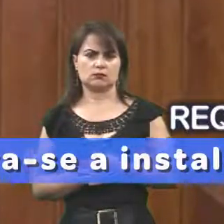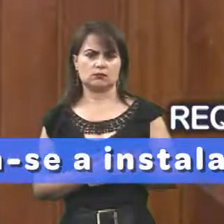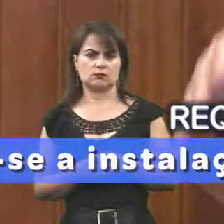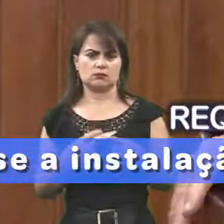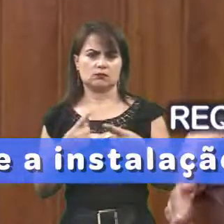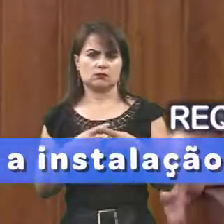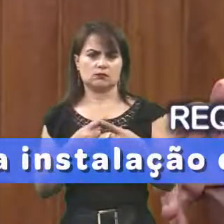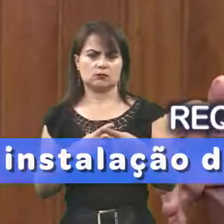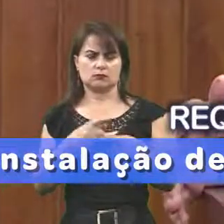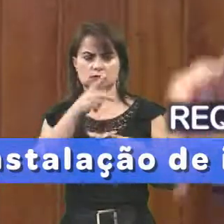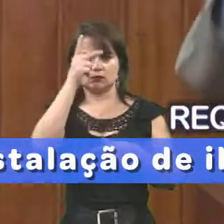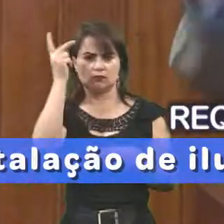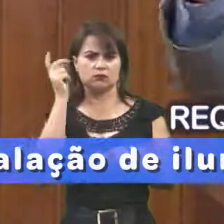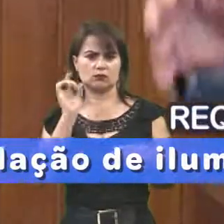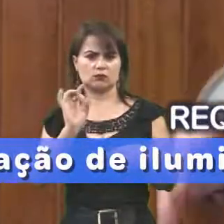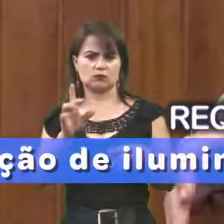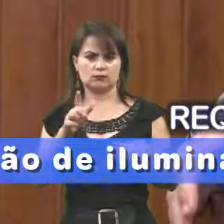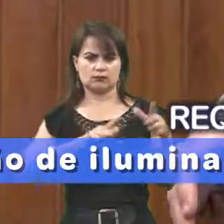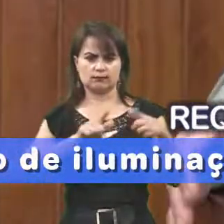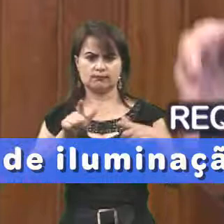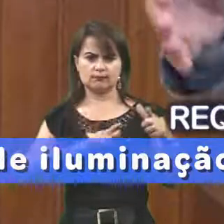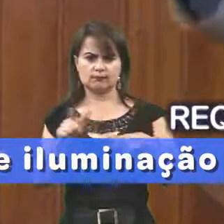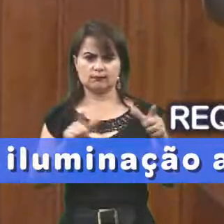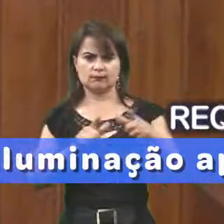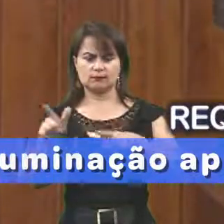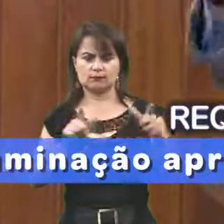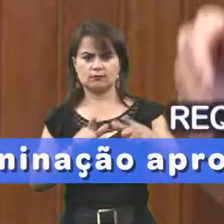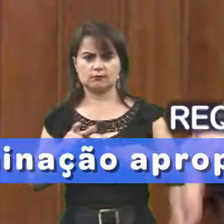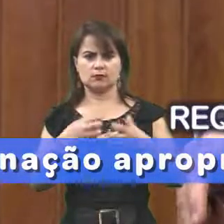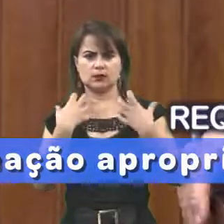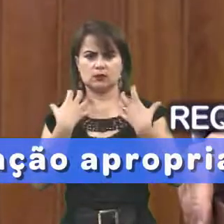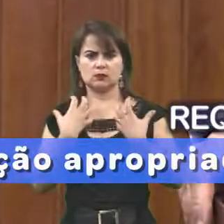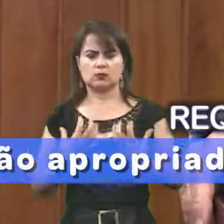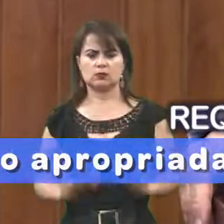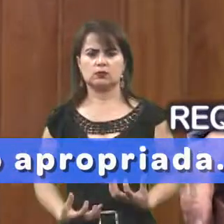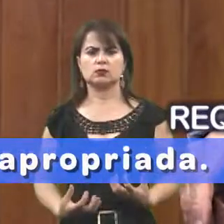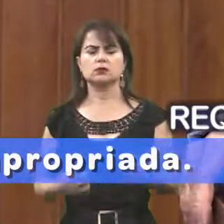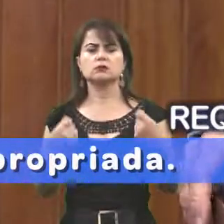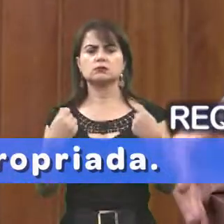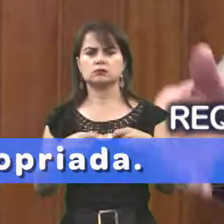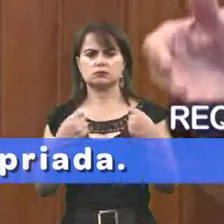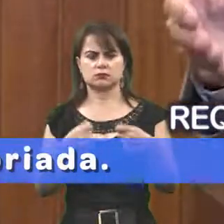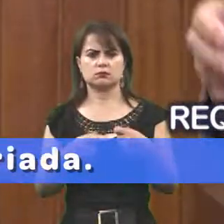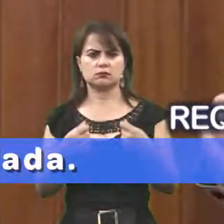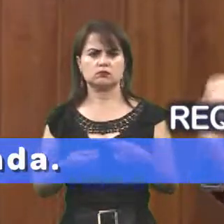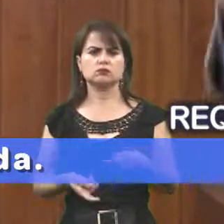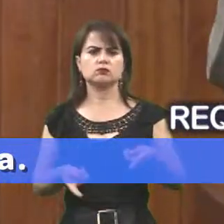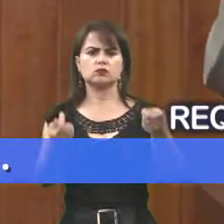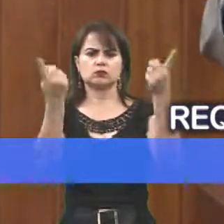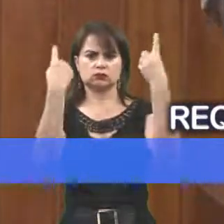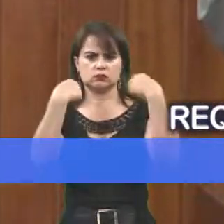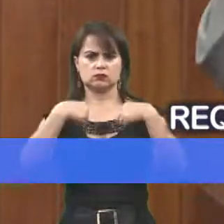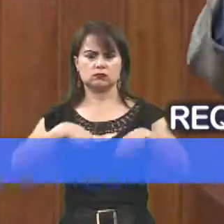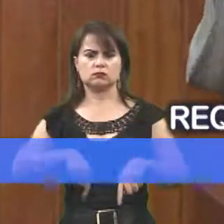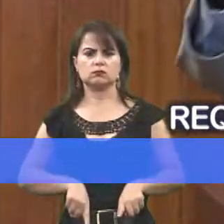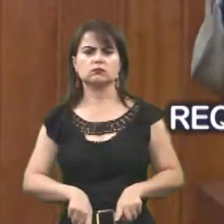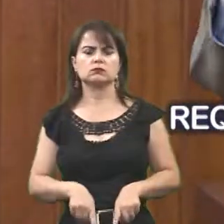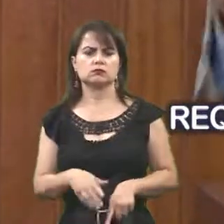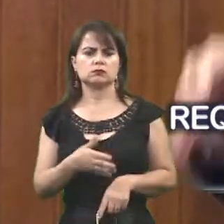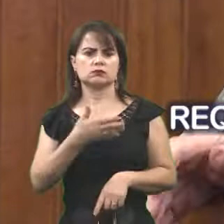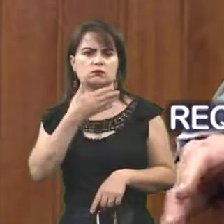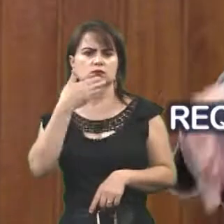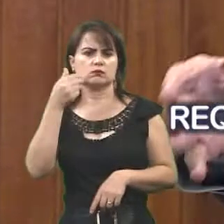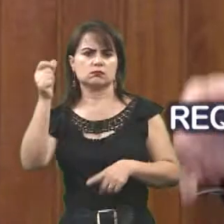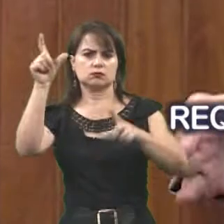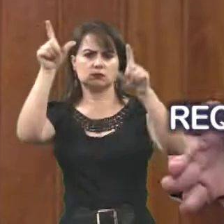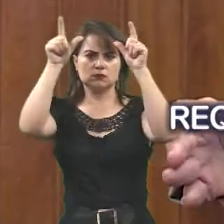de tensão no ser humano pela vida diária possa ser descarregado e dar, digamos, um